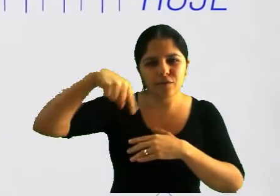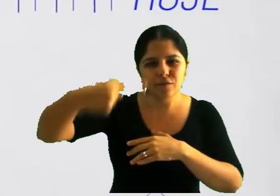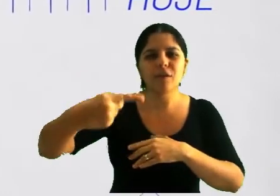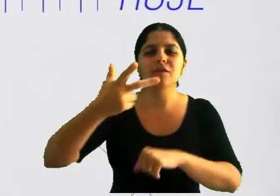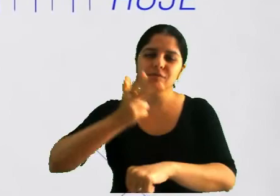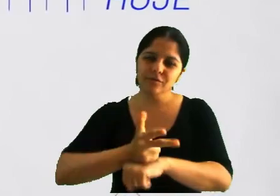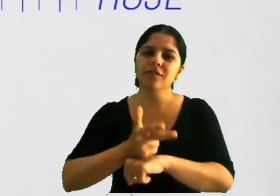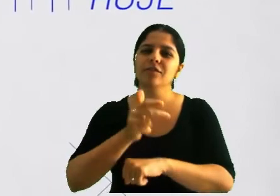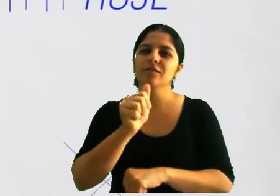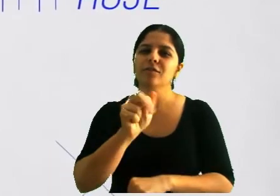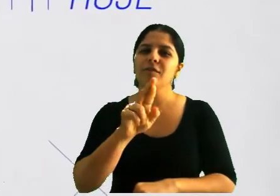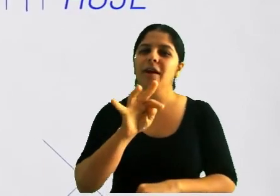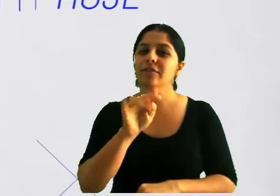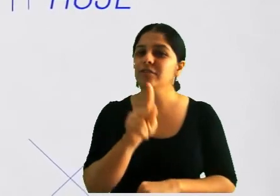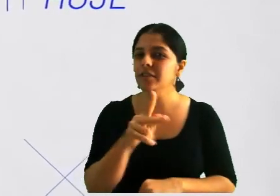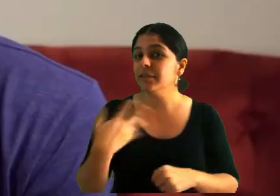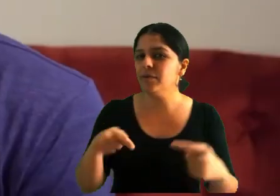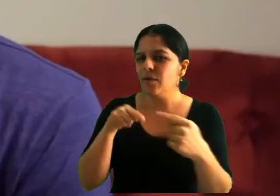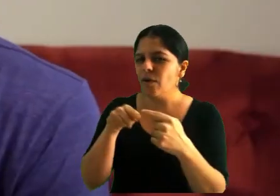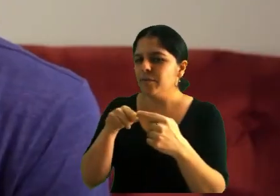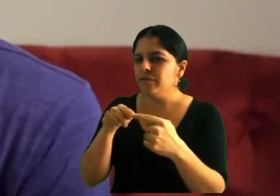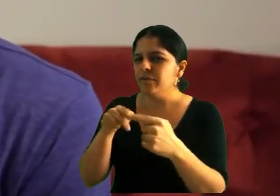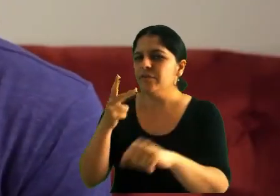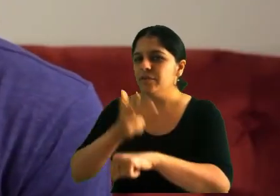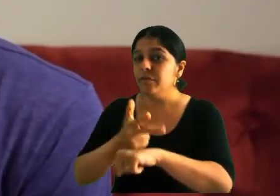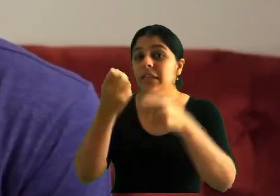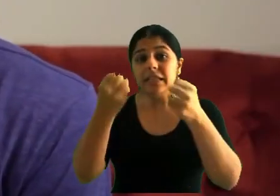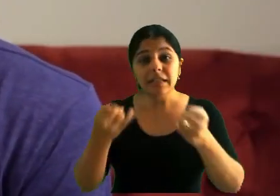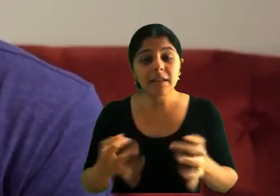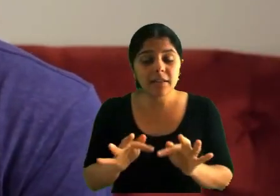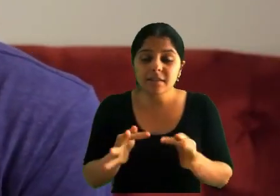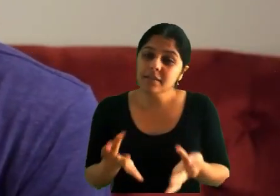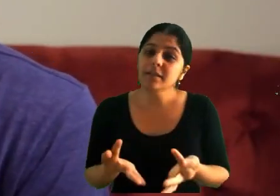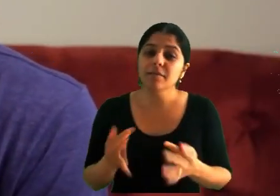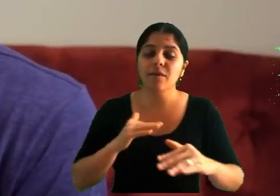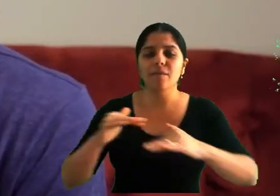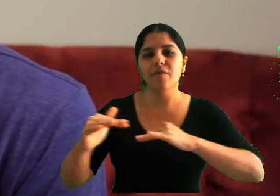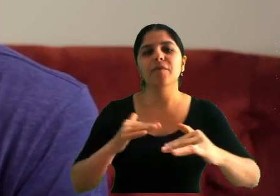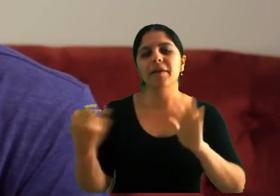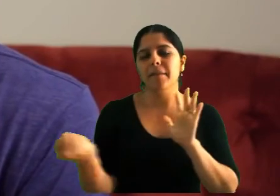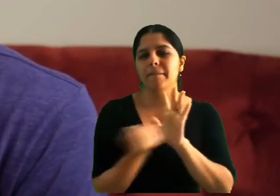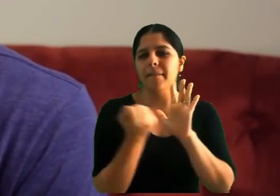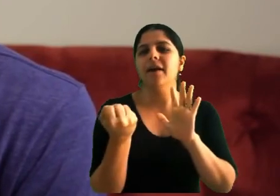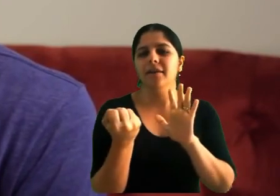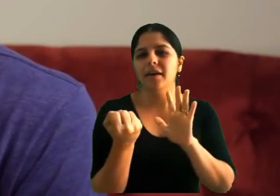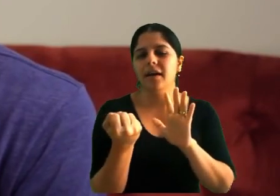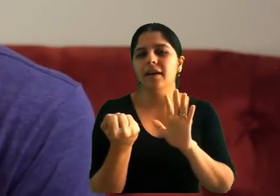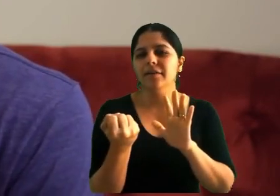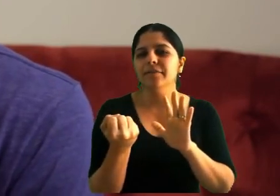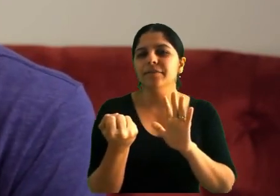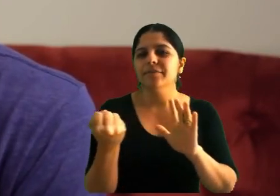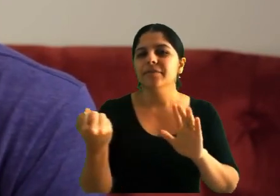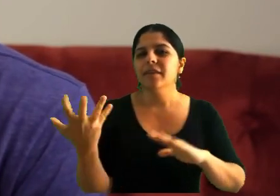nos próximos vídeos aqui do Artkin. Meu objetivo com esses vídeos é explicar de maneira simples os movimentos que marcaram a